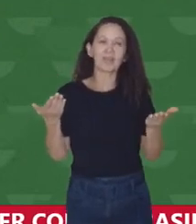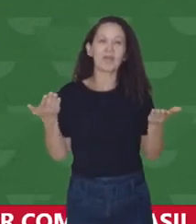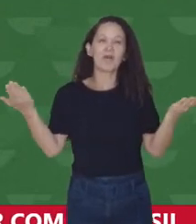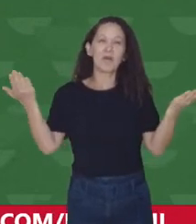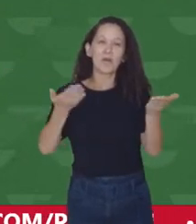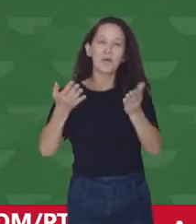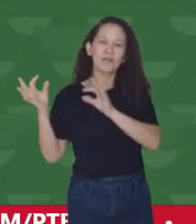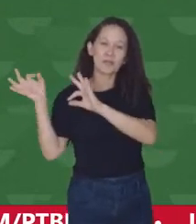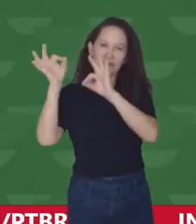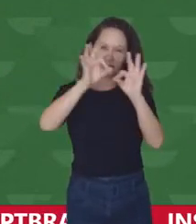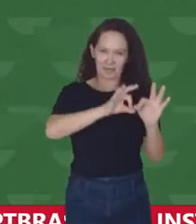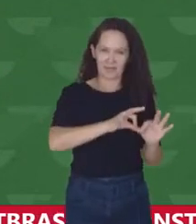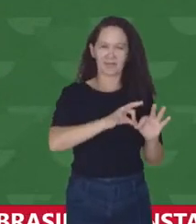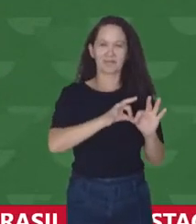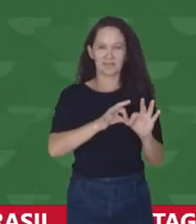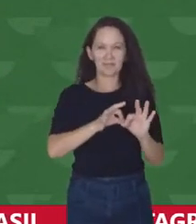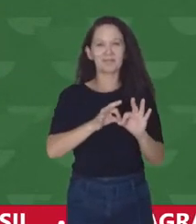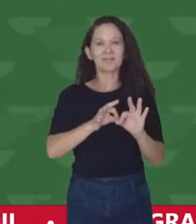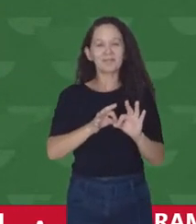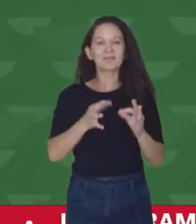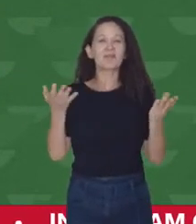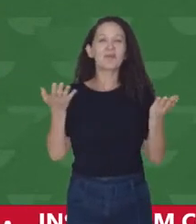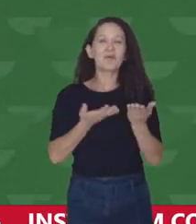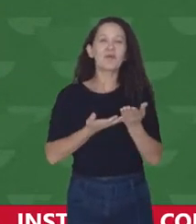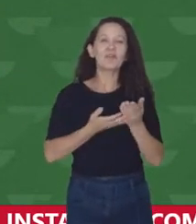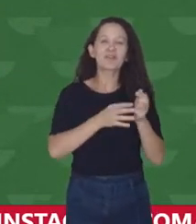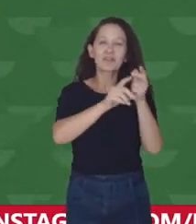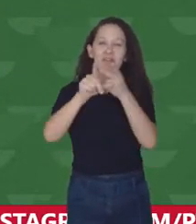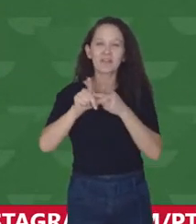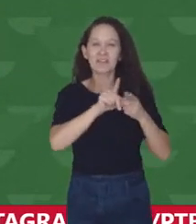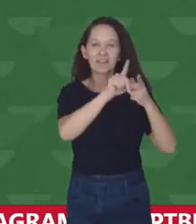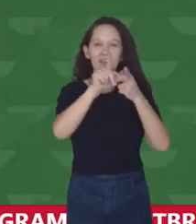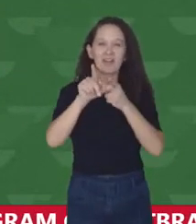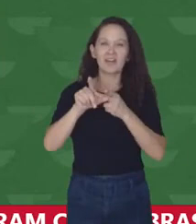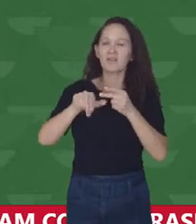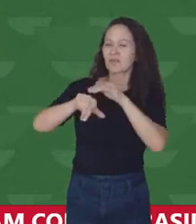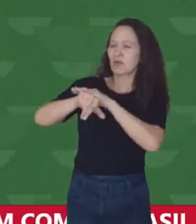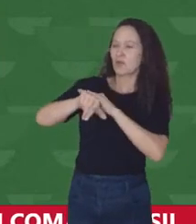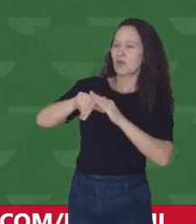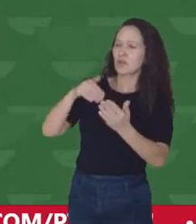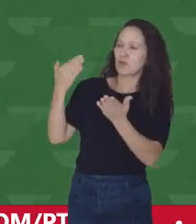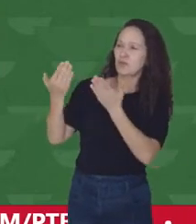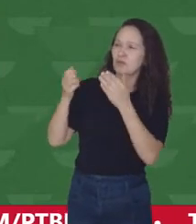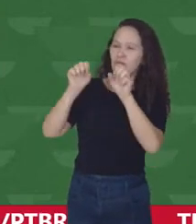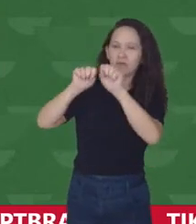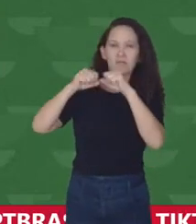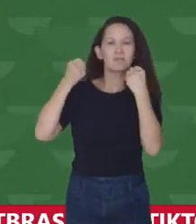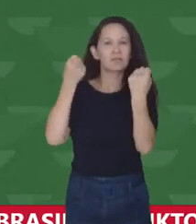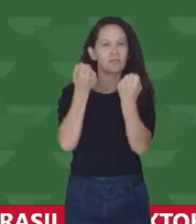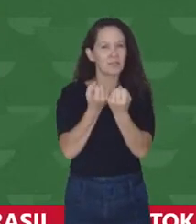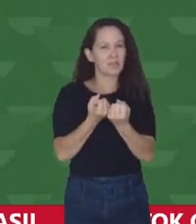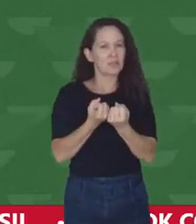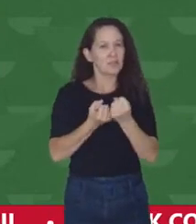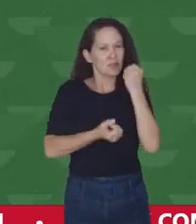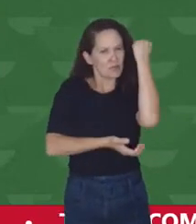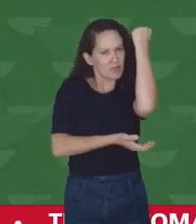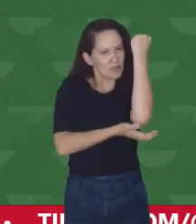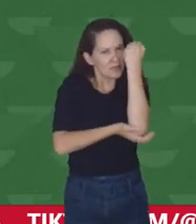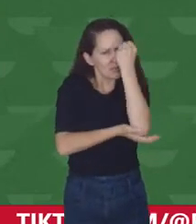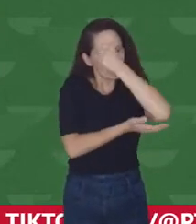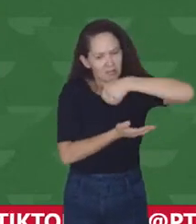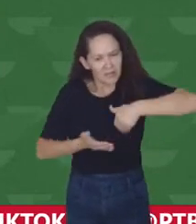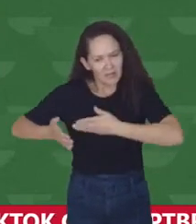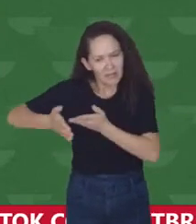estão nos assistindo nessa live que está discutindo esse seminário sobre resistência,